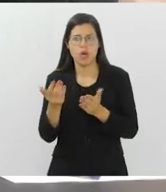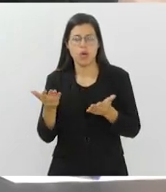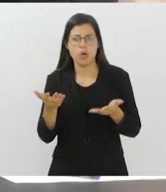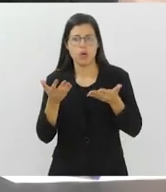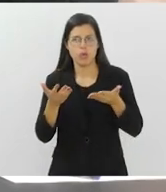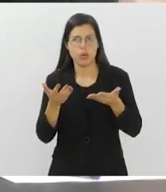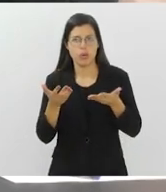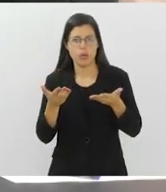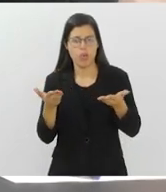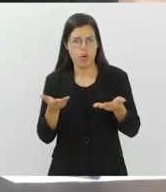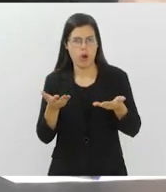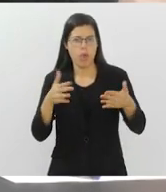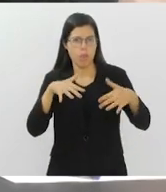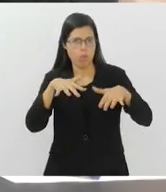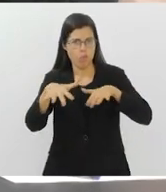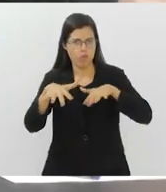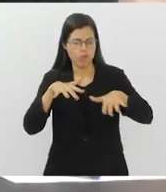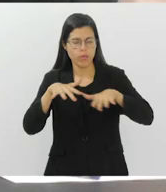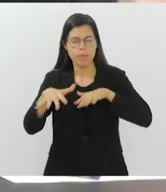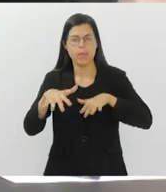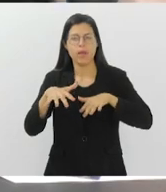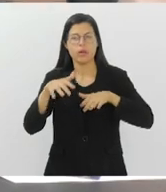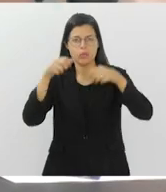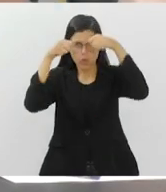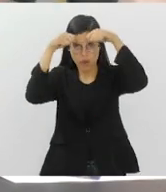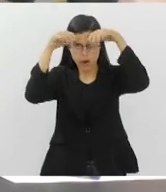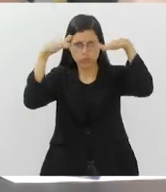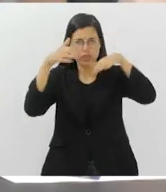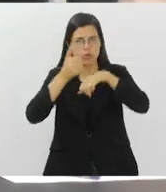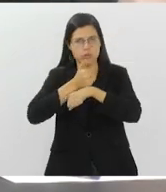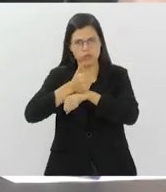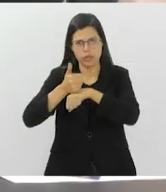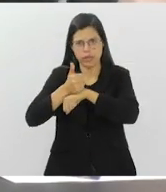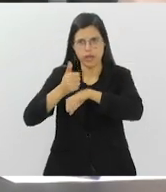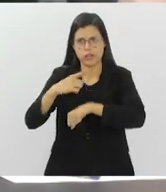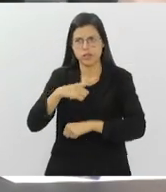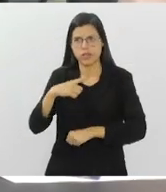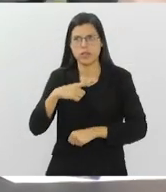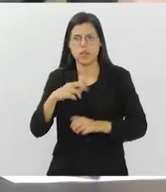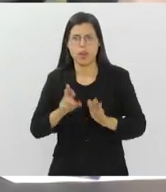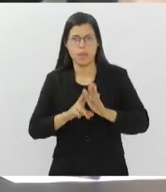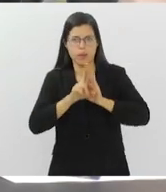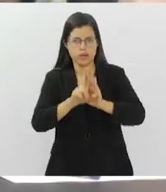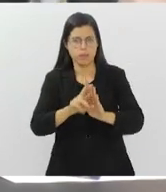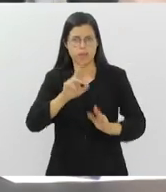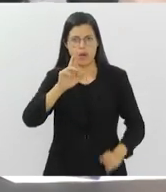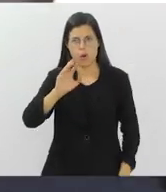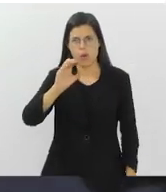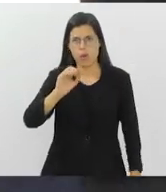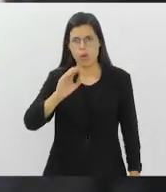Autista com Dignidade, representado hoje pela senhorita Roberta Maia. Por favor.